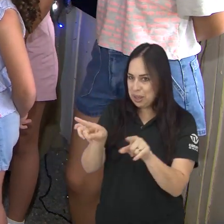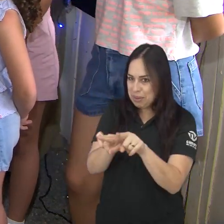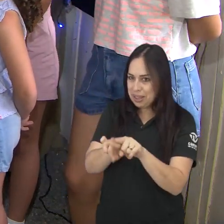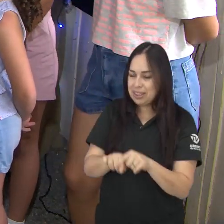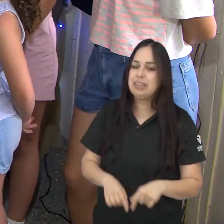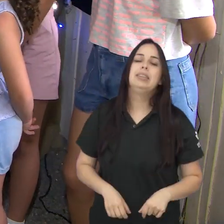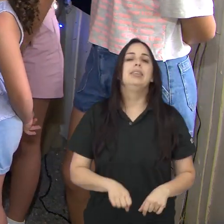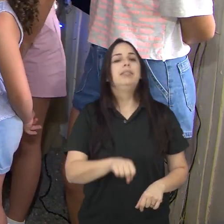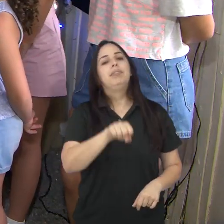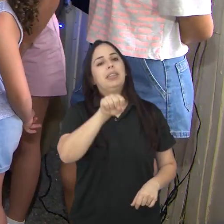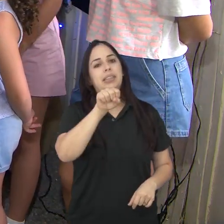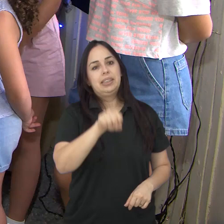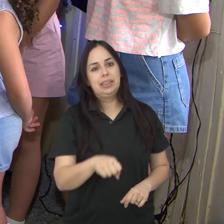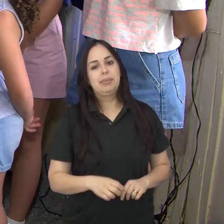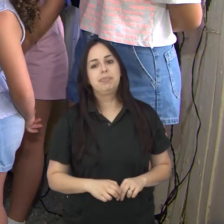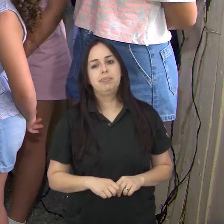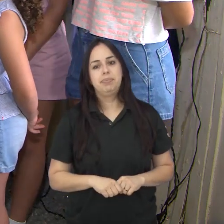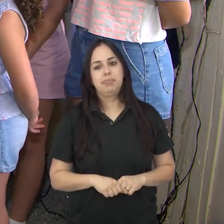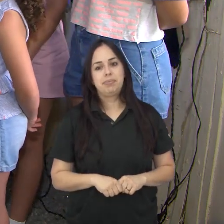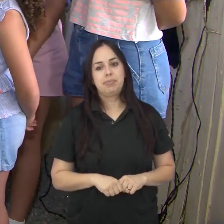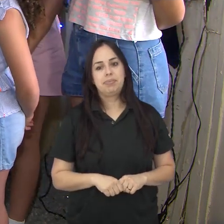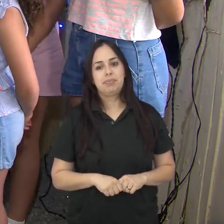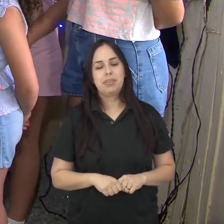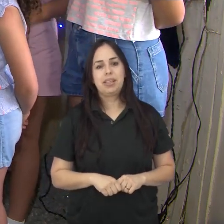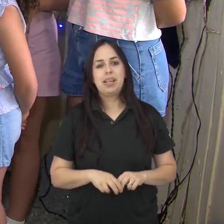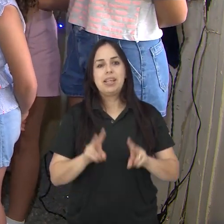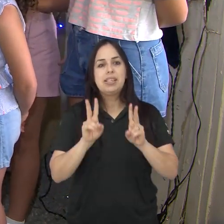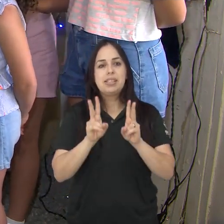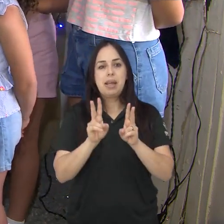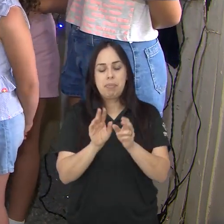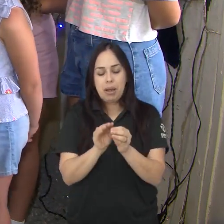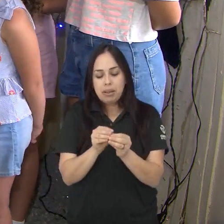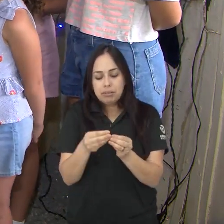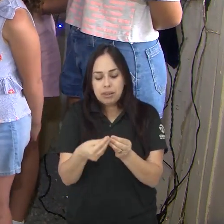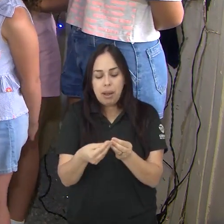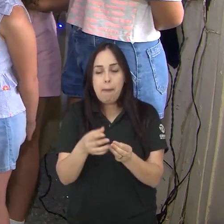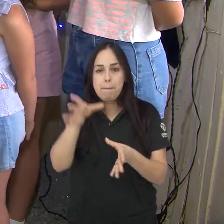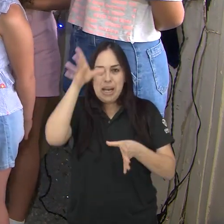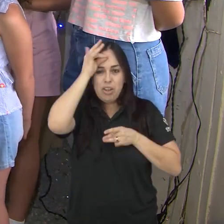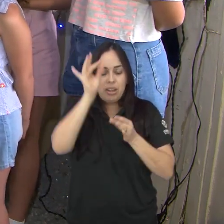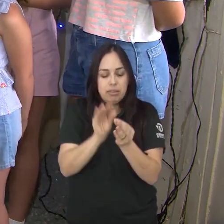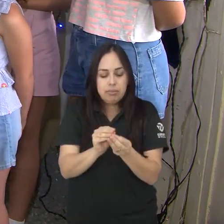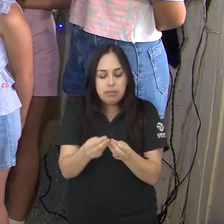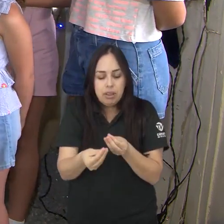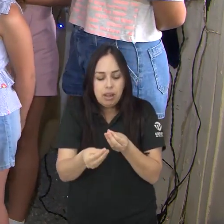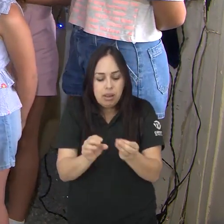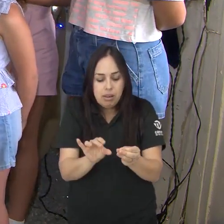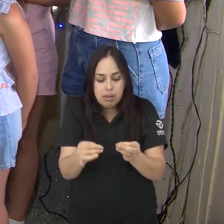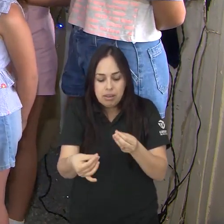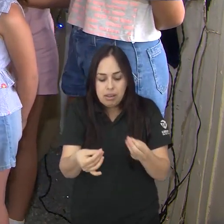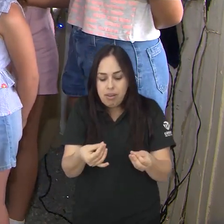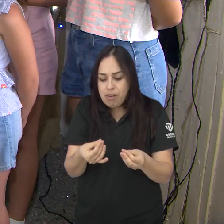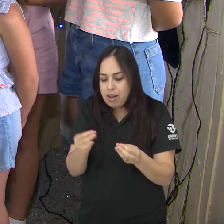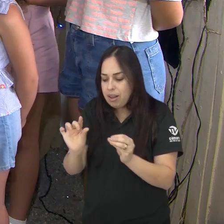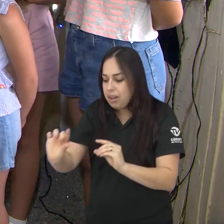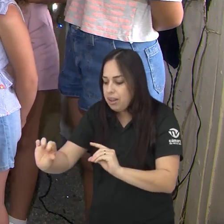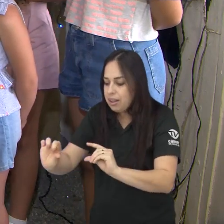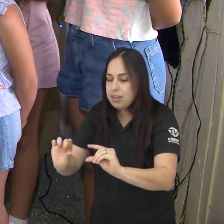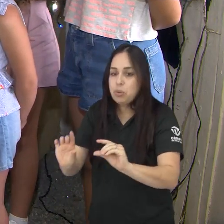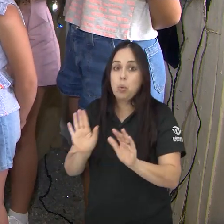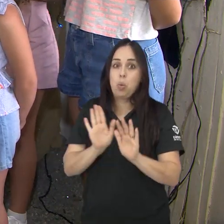participam? A gente sempre desembrulha os personagens com muito cuidado e monta lá em casa